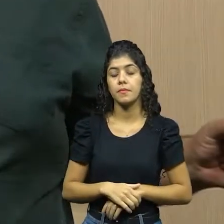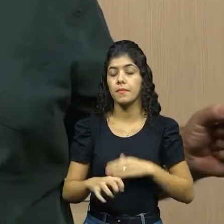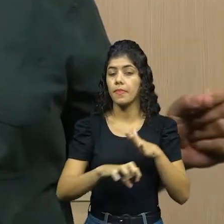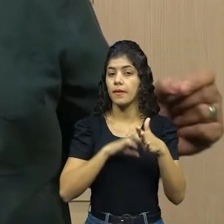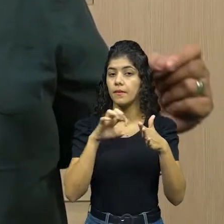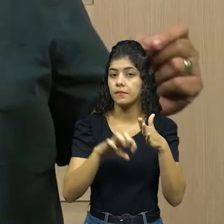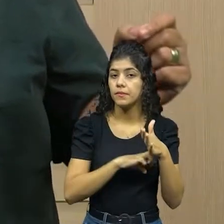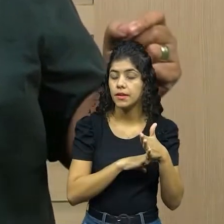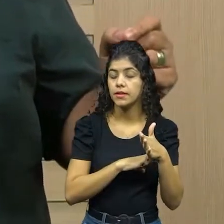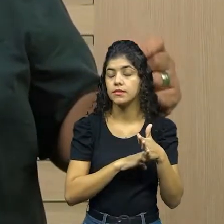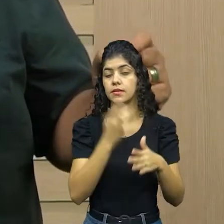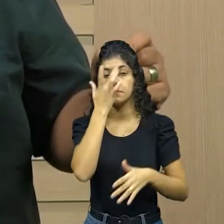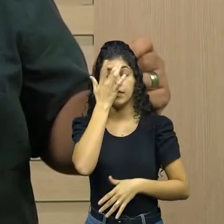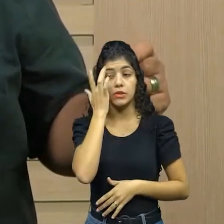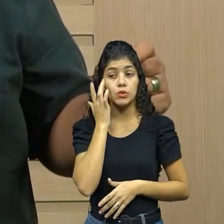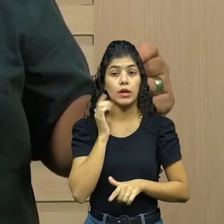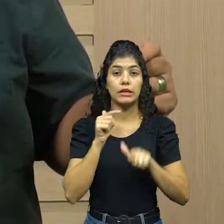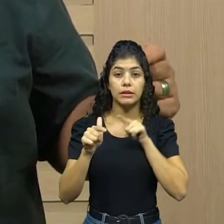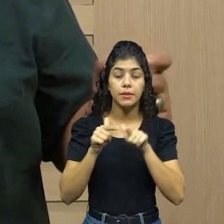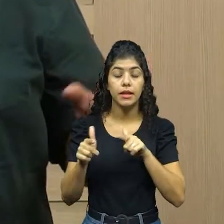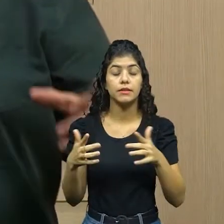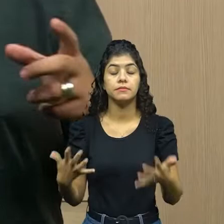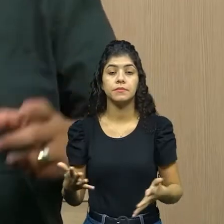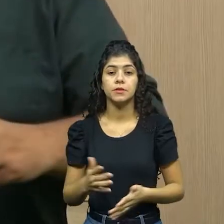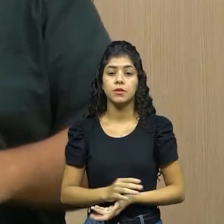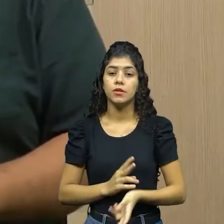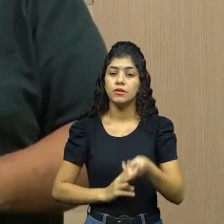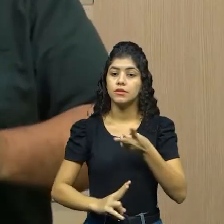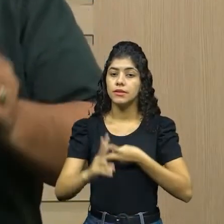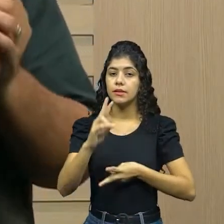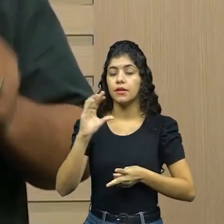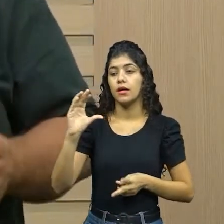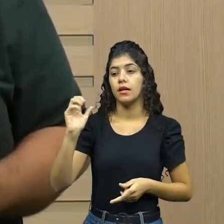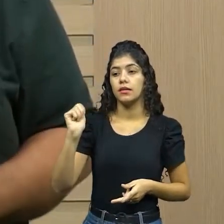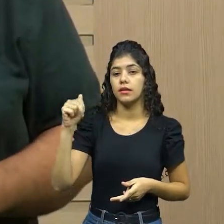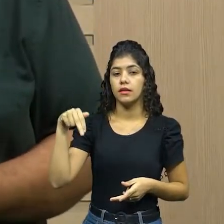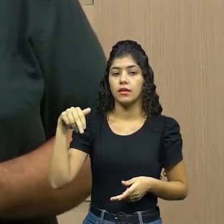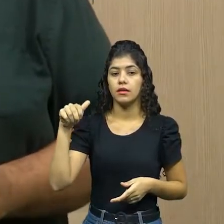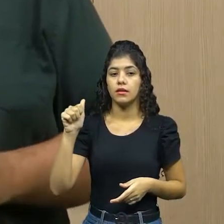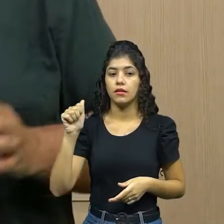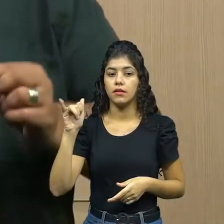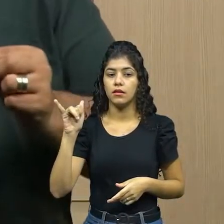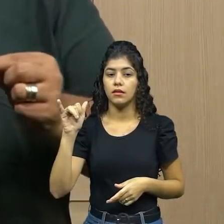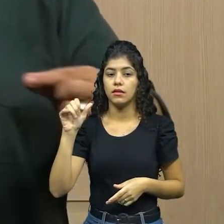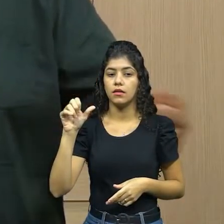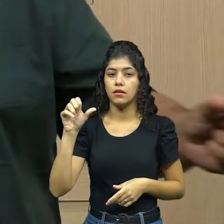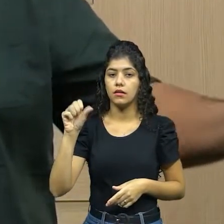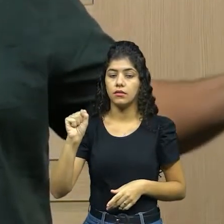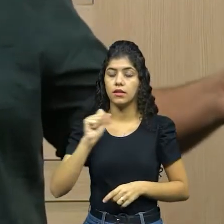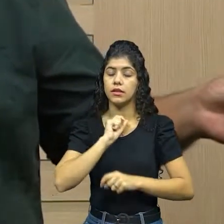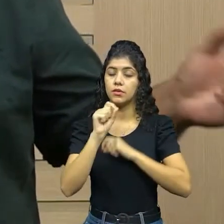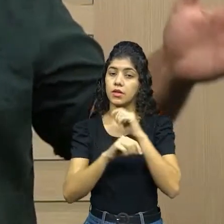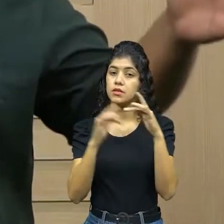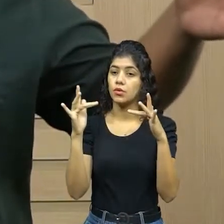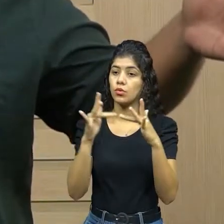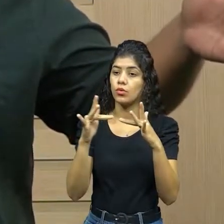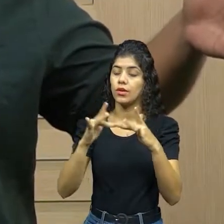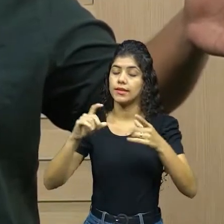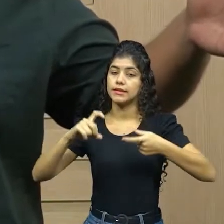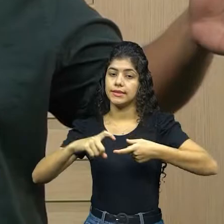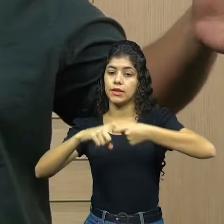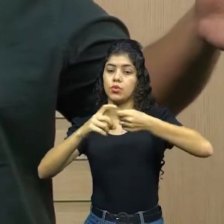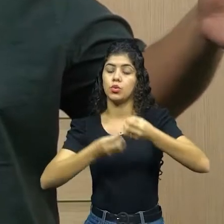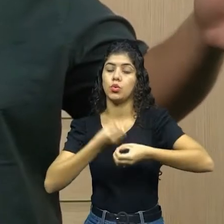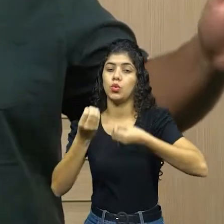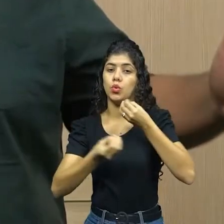a organização e o colaborador, tá bom? Então, toda vez que falar sobre canais de marketing, é exatamente essa conexão, é como é que ele